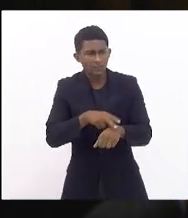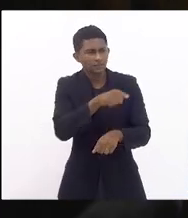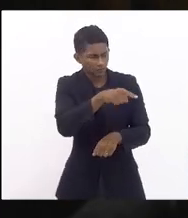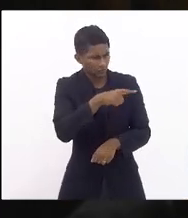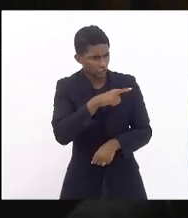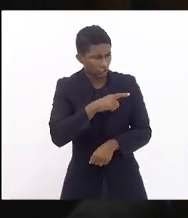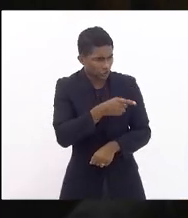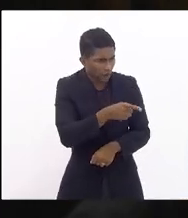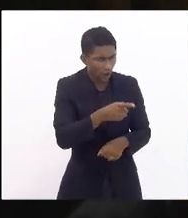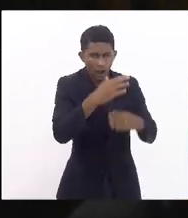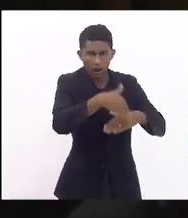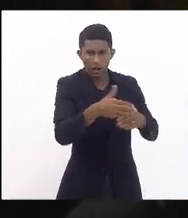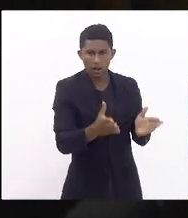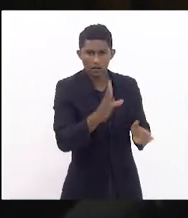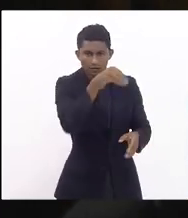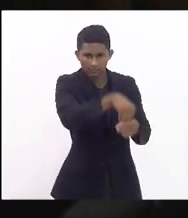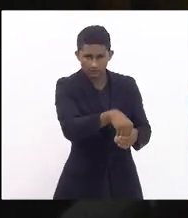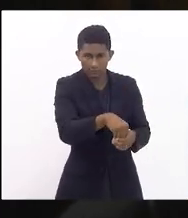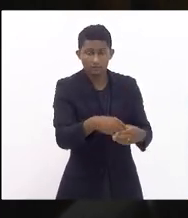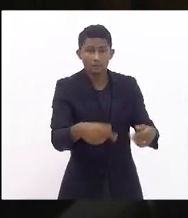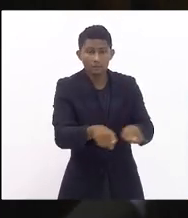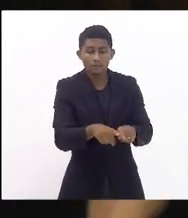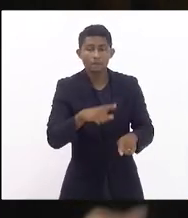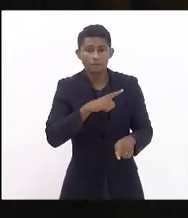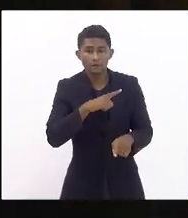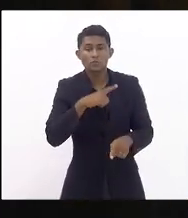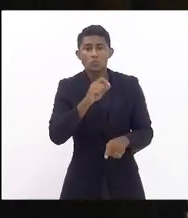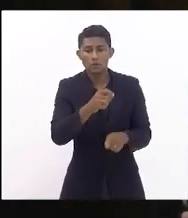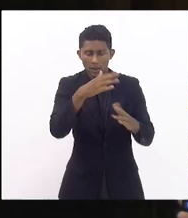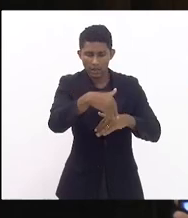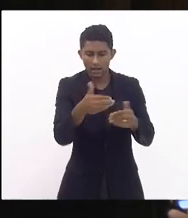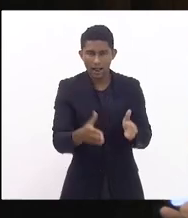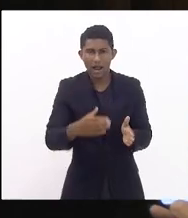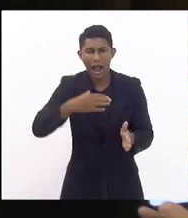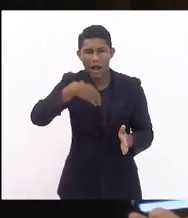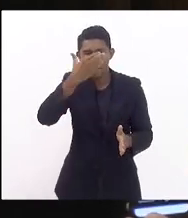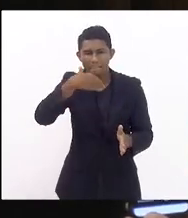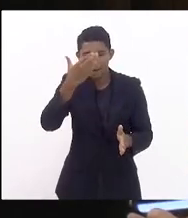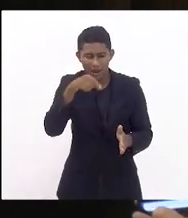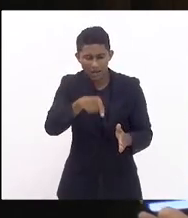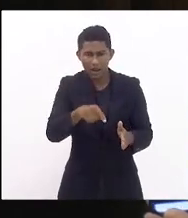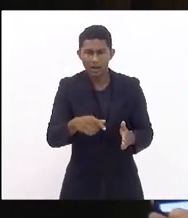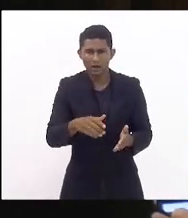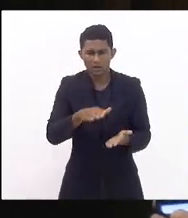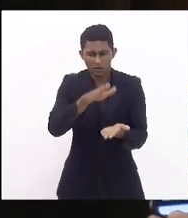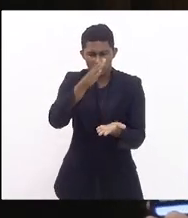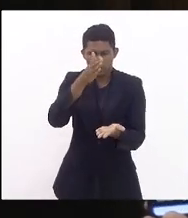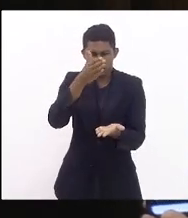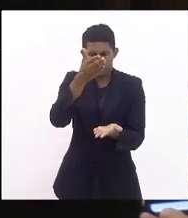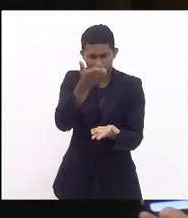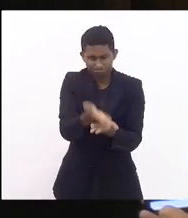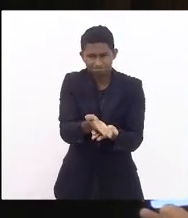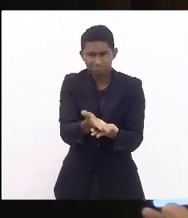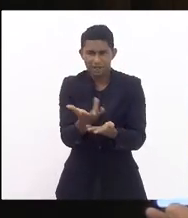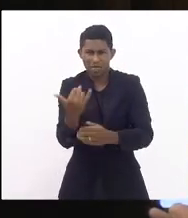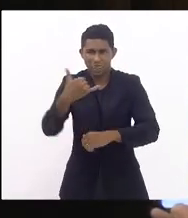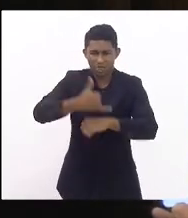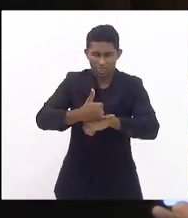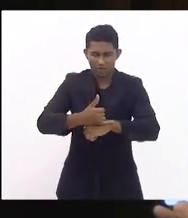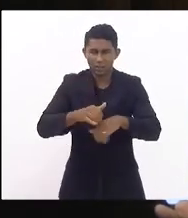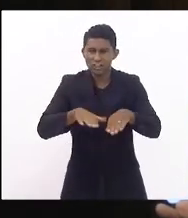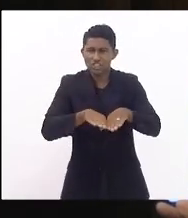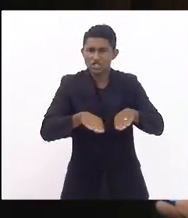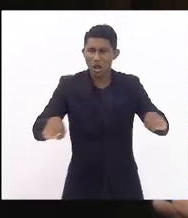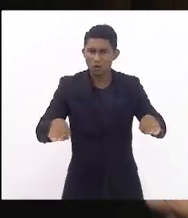na caixa, tinha caixa de maçãs no chão. A parte do suco, eu